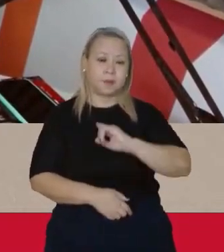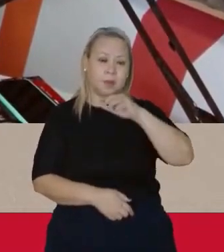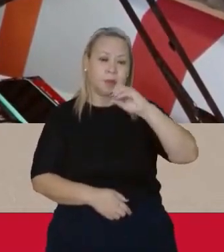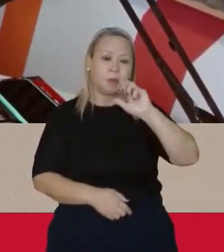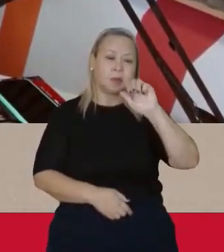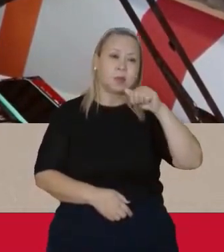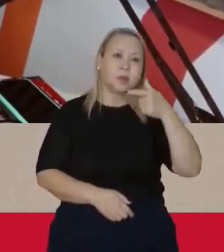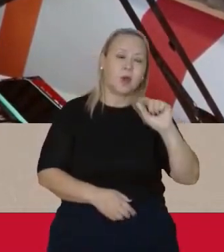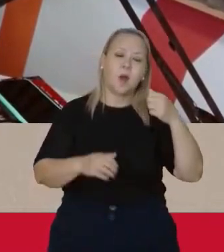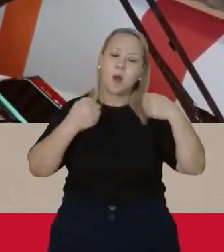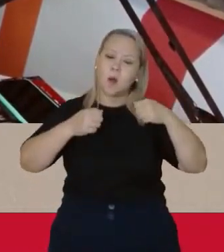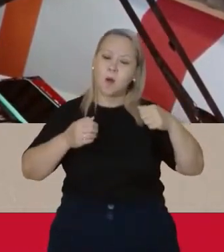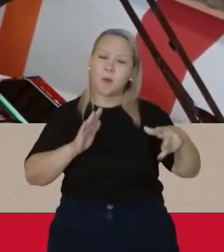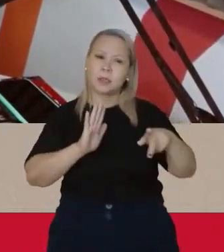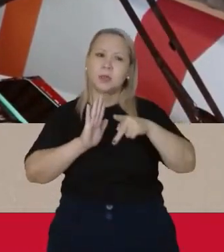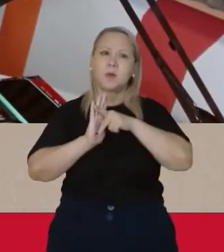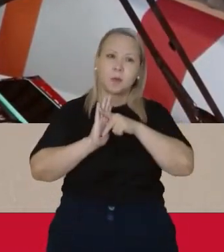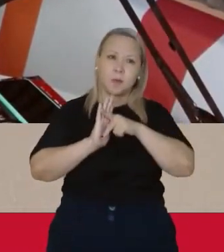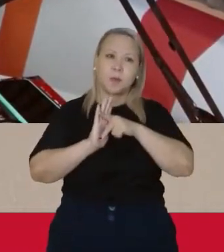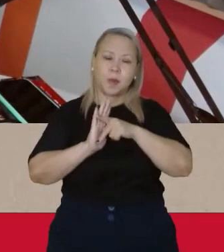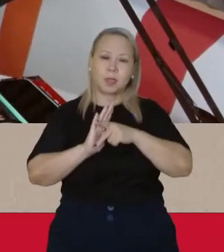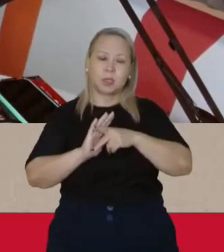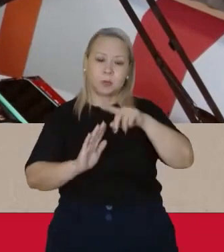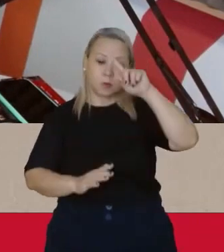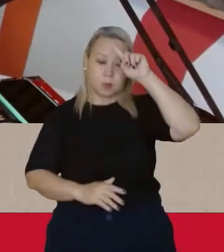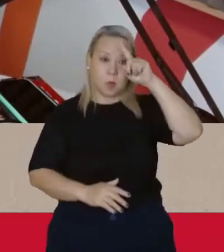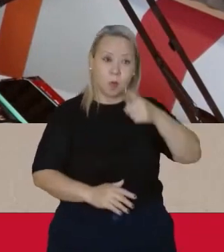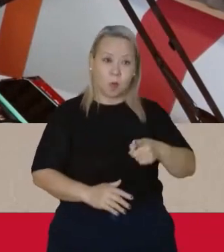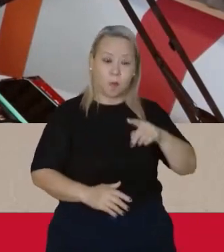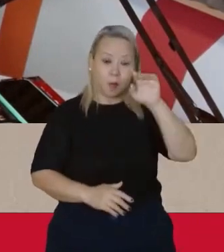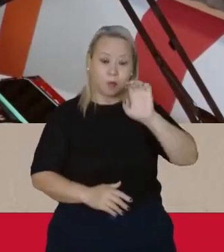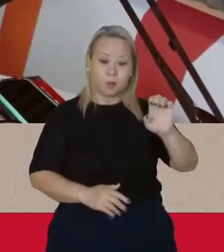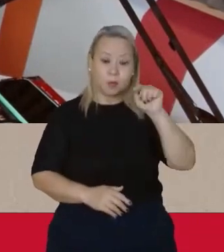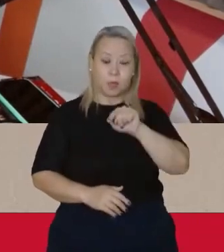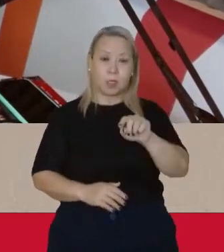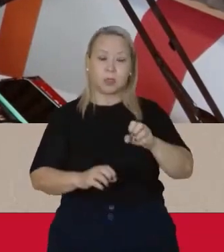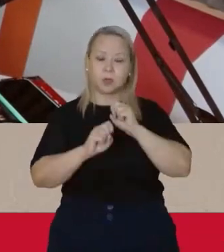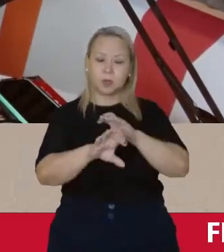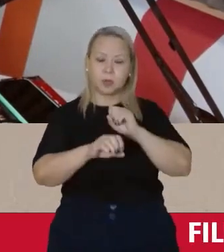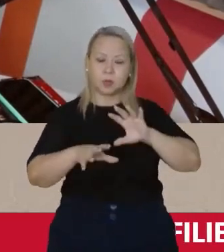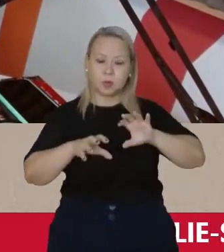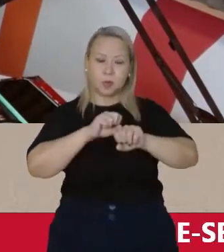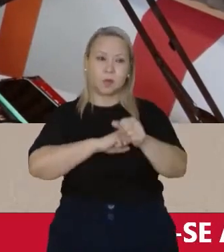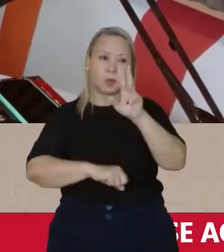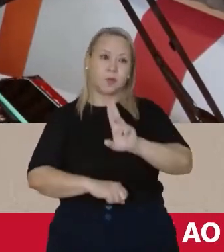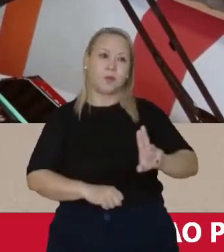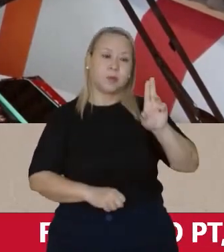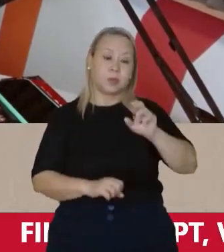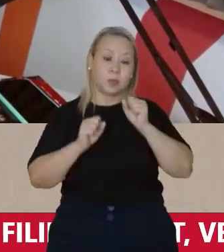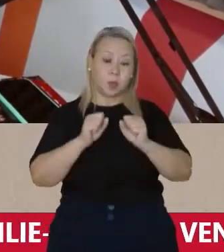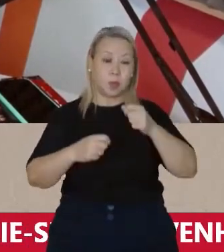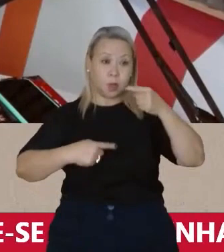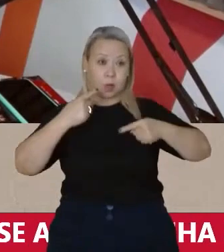Roque diz, precisa se apropriar-se de cargos no comando do Estado. Para isso, só através da educação e formação nas universidades. Assim poderão debater